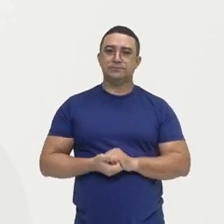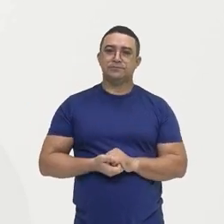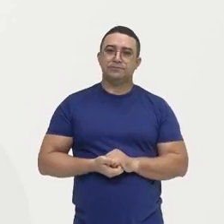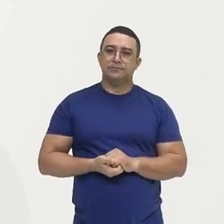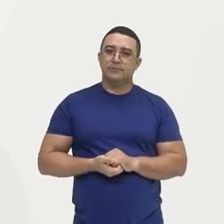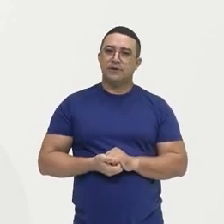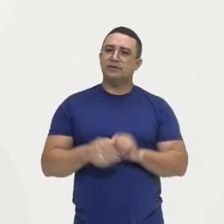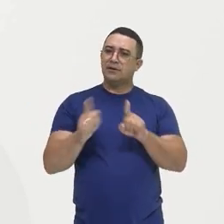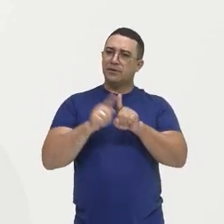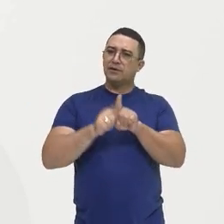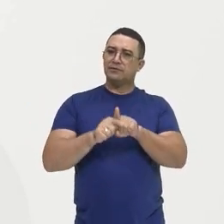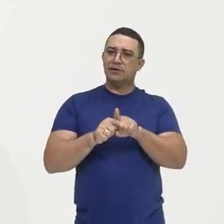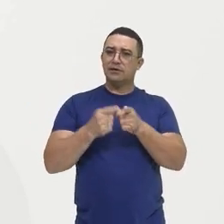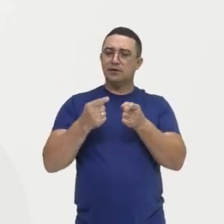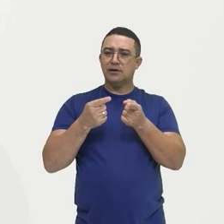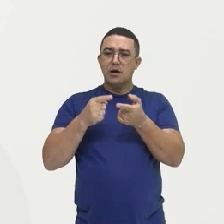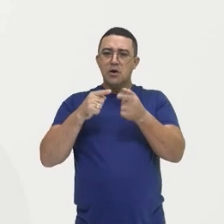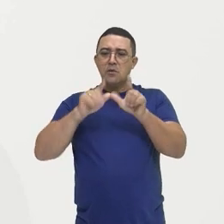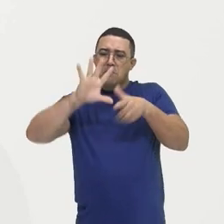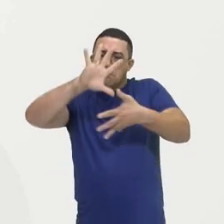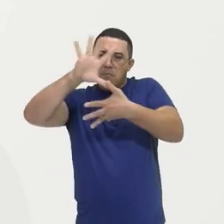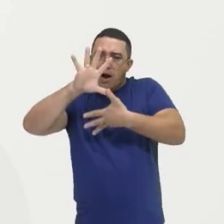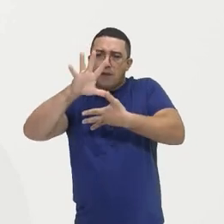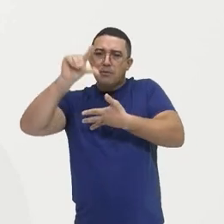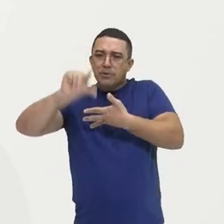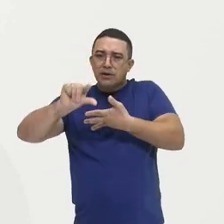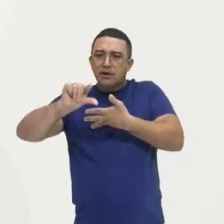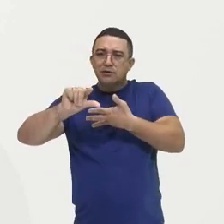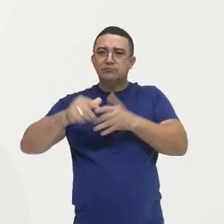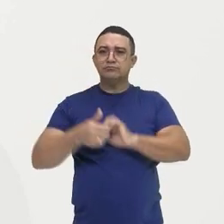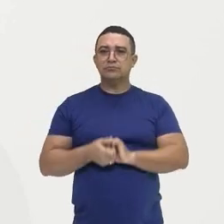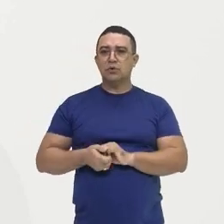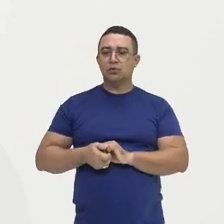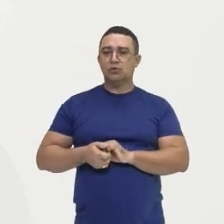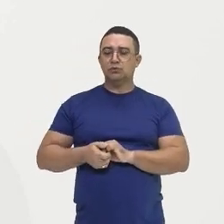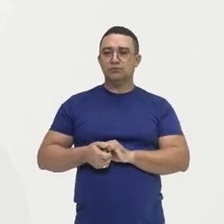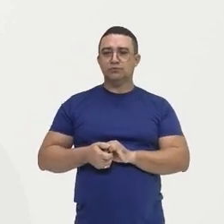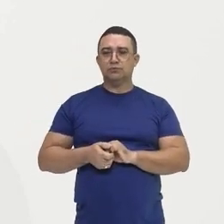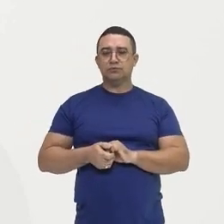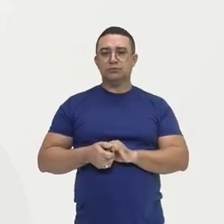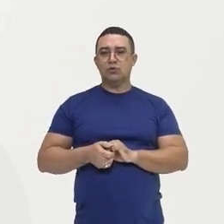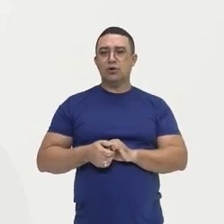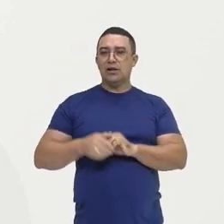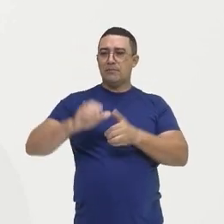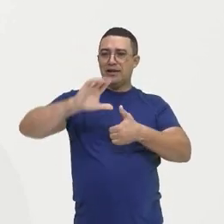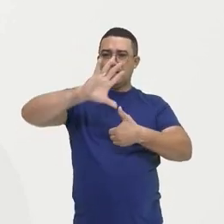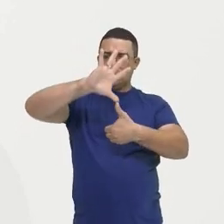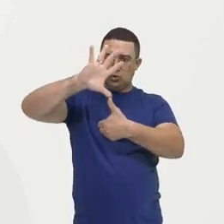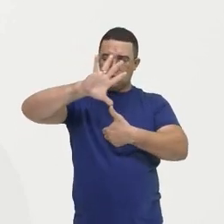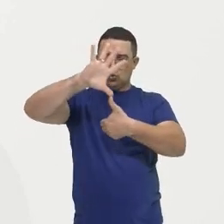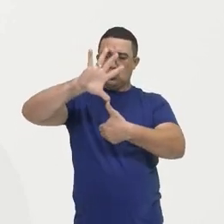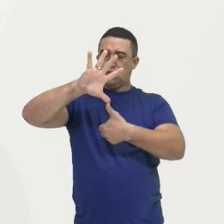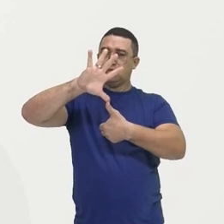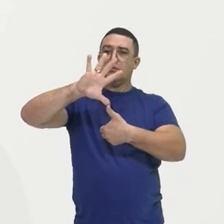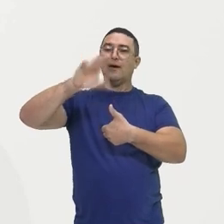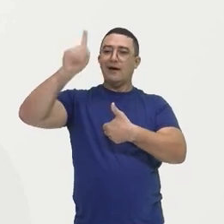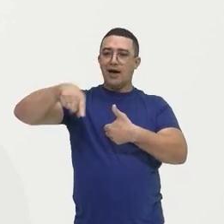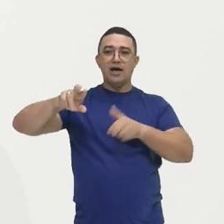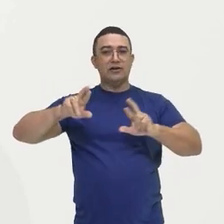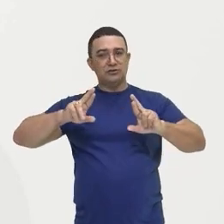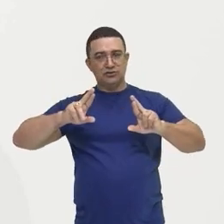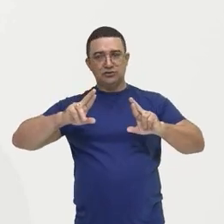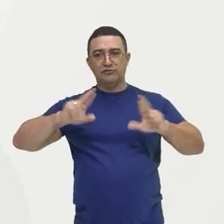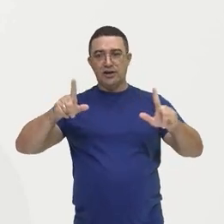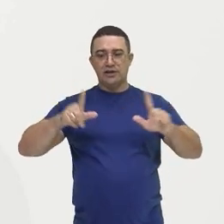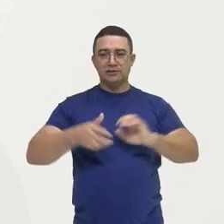perceber, olha, se você olhar aqui, por exemplo, mais ao sul, aqui a Antártida, ela já está diferente, né? Lembram lá do mapa anterior?